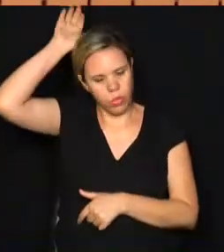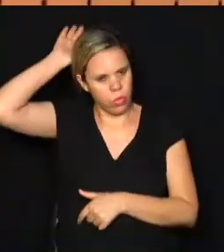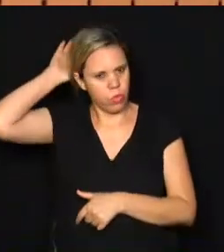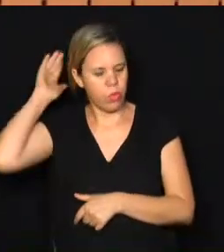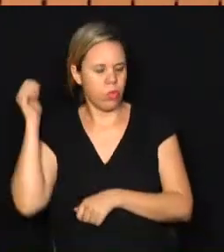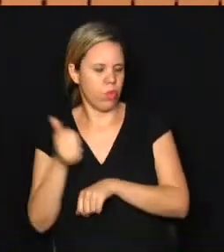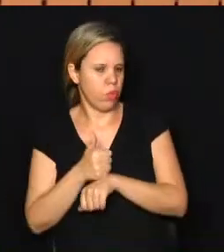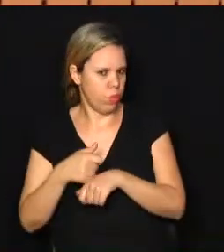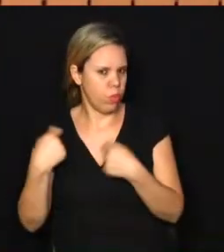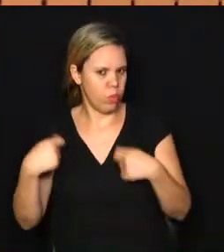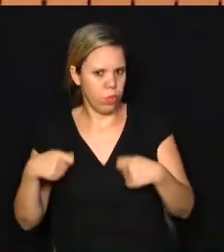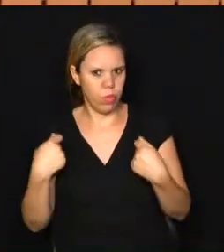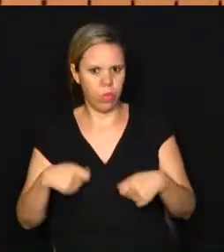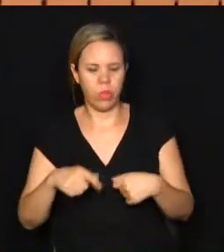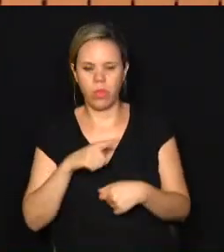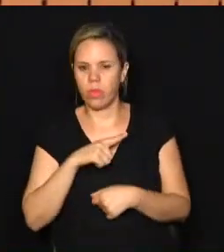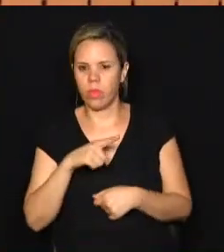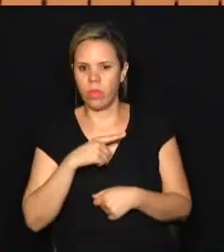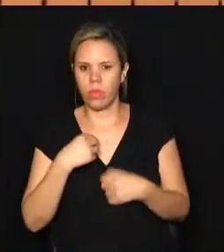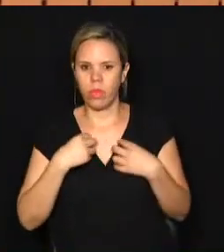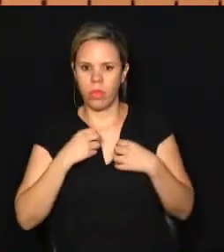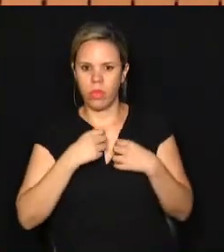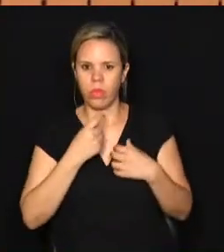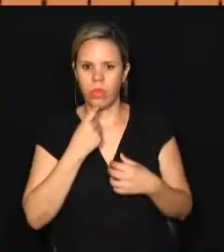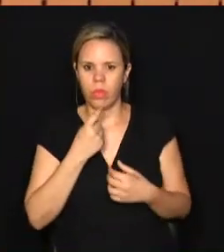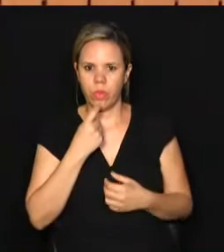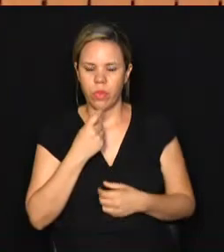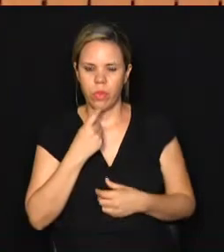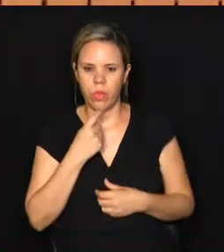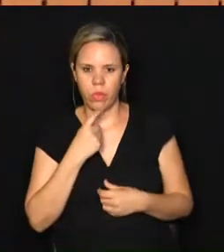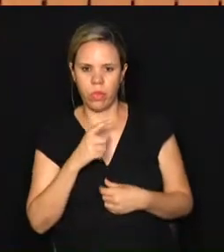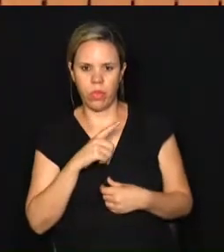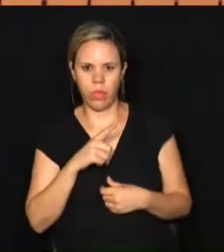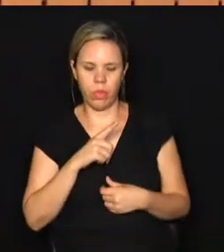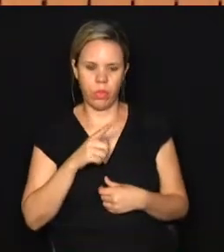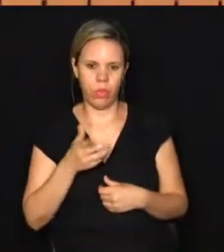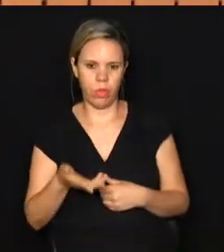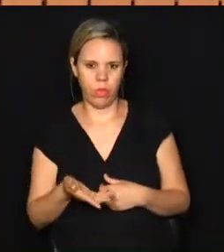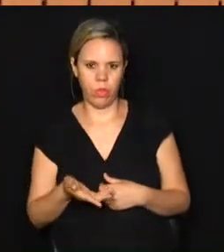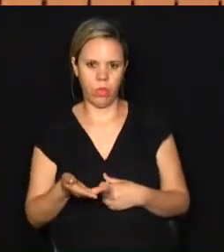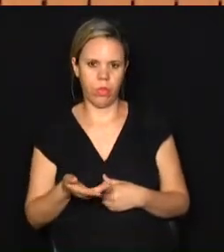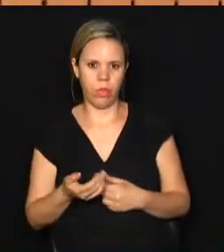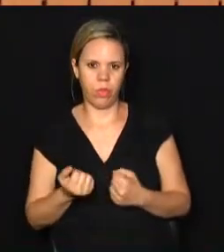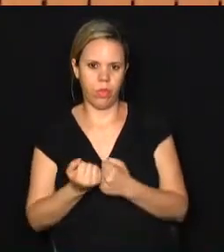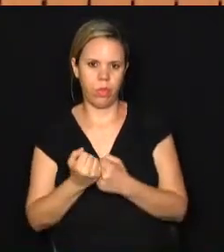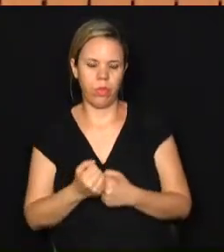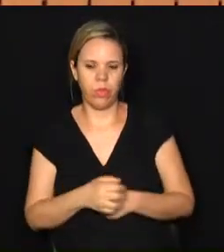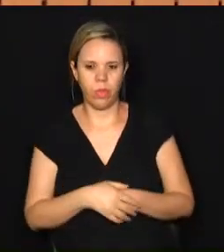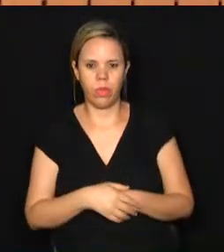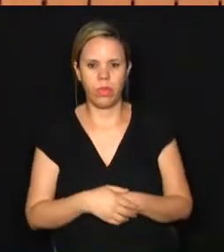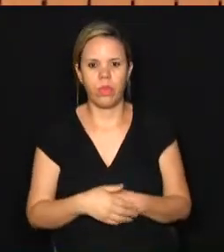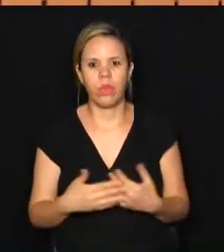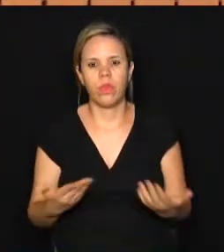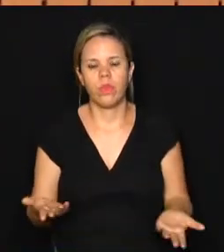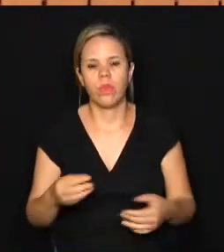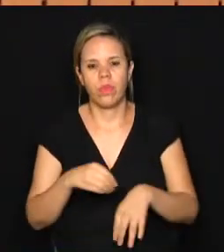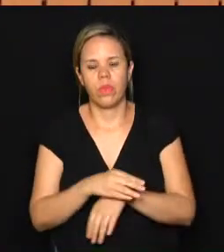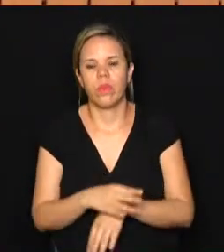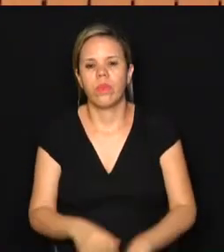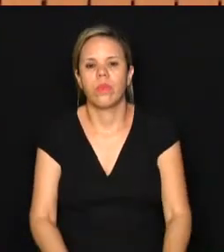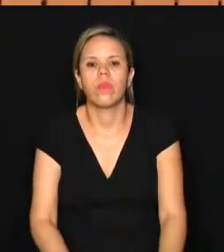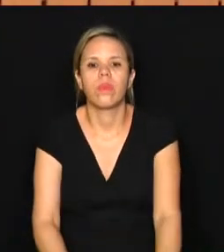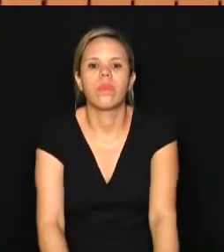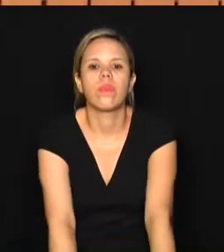É necessário que a gente tenha, que Campinas tenha esse respaldo, né? Então, eu vou passar a palavra